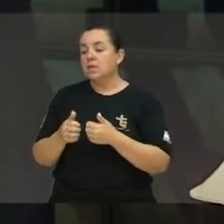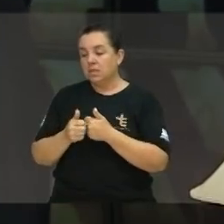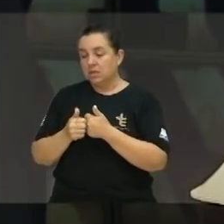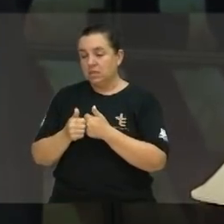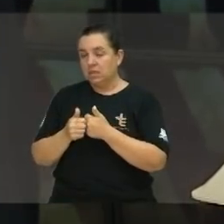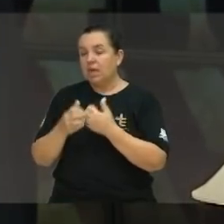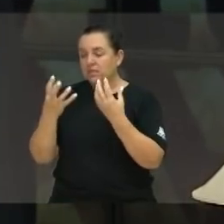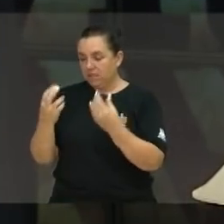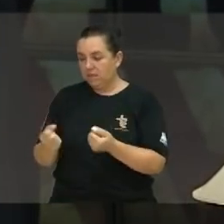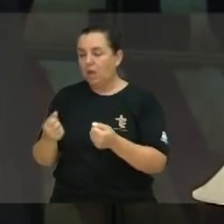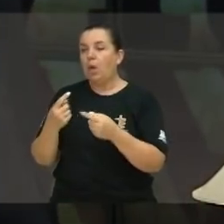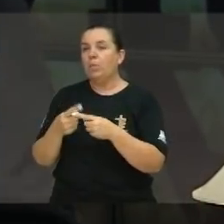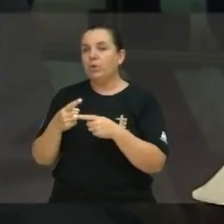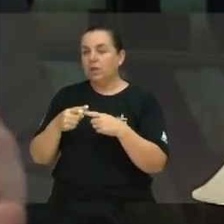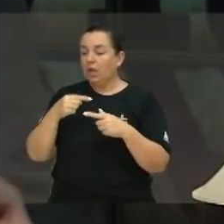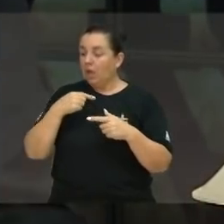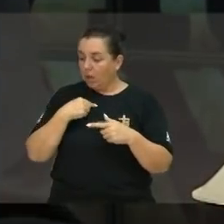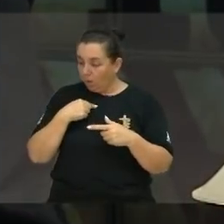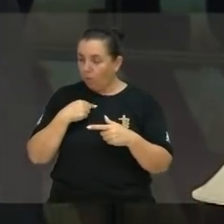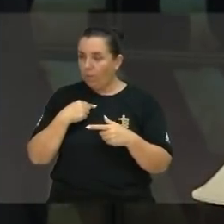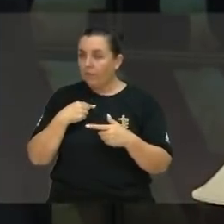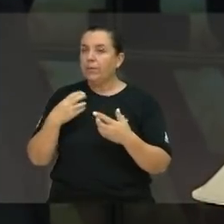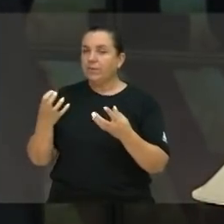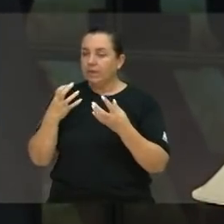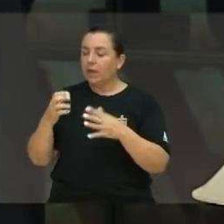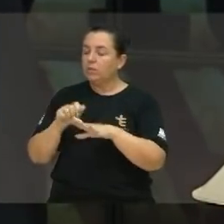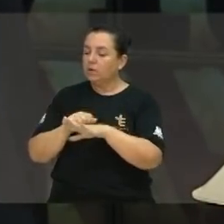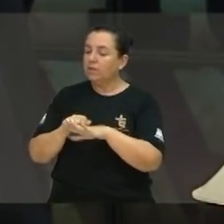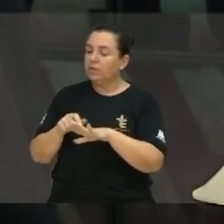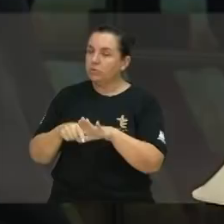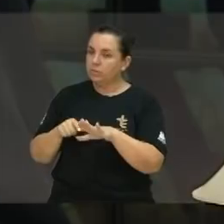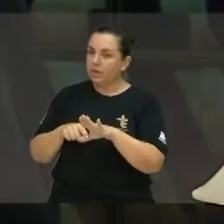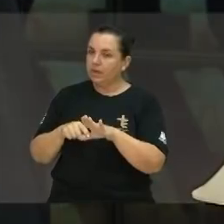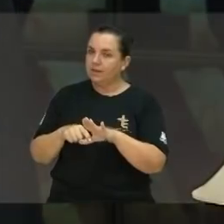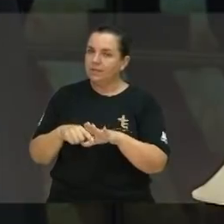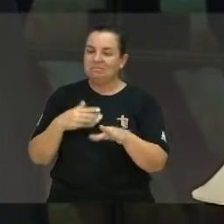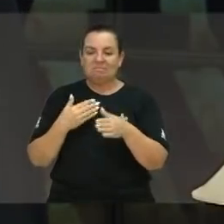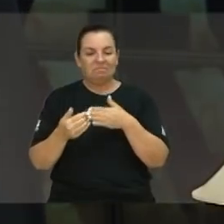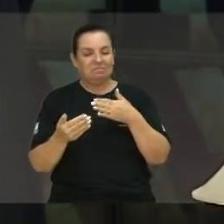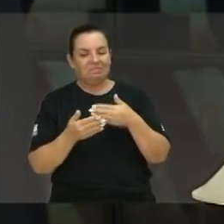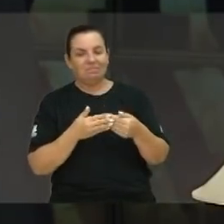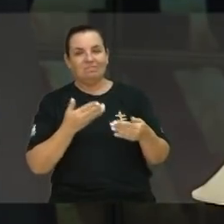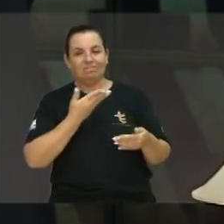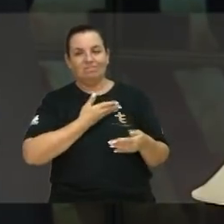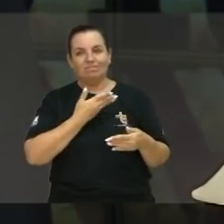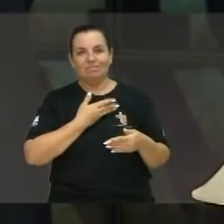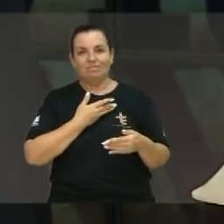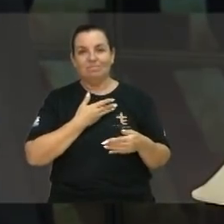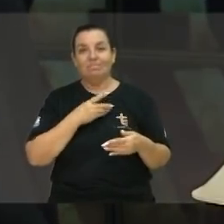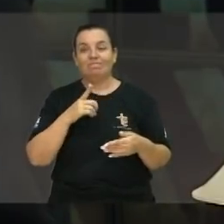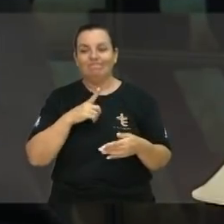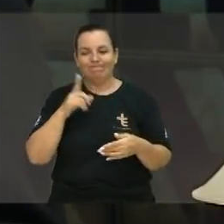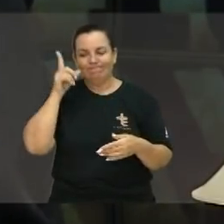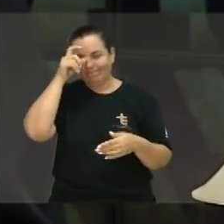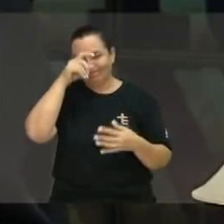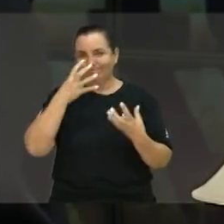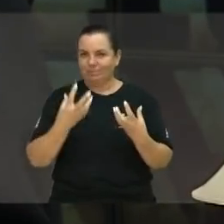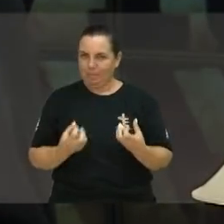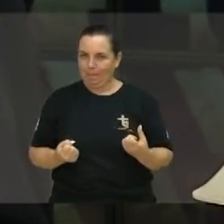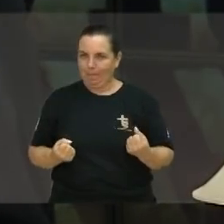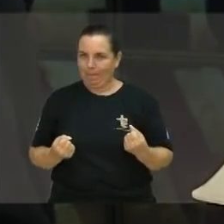ex a dificuldade de qualquer discípulo mas a resposta de jesus